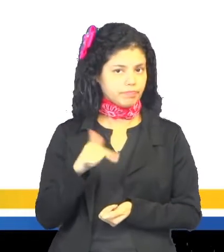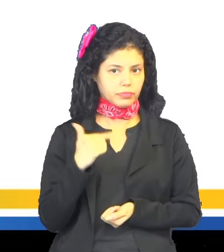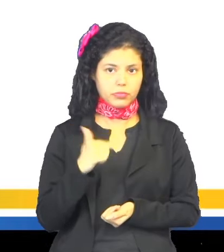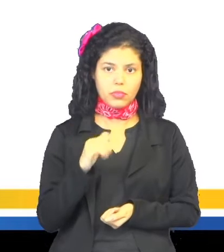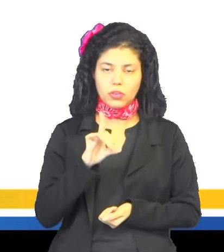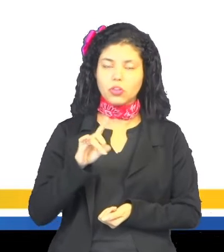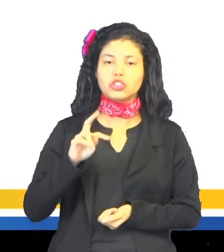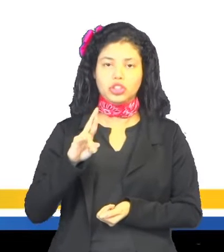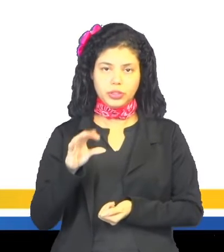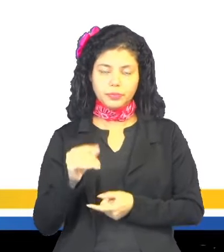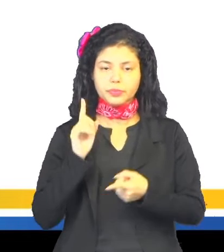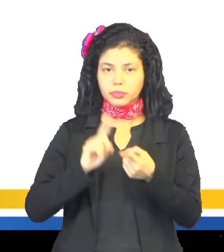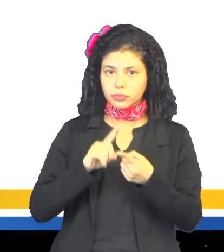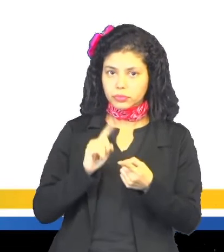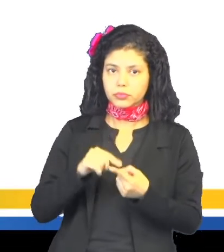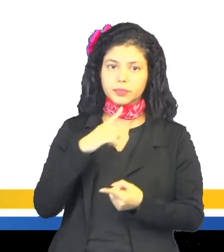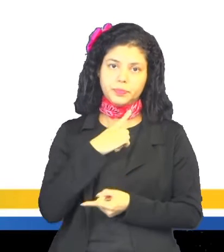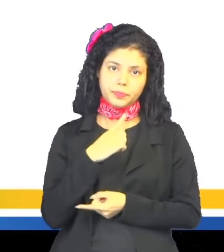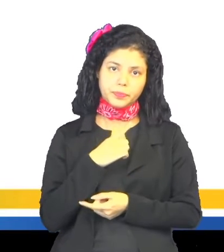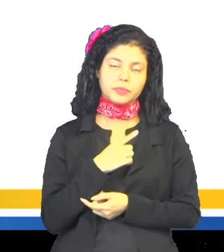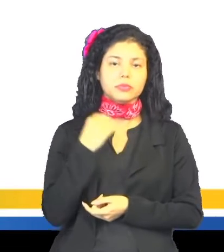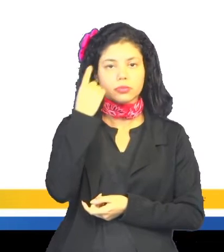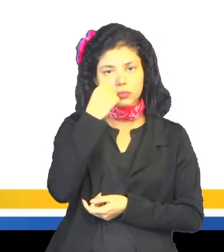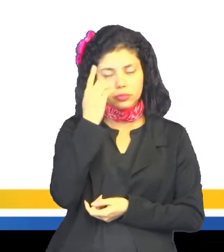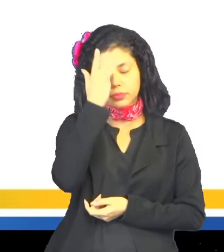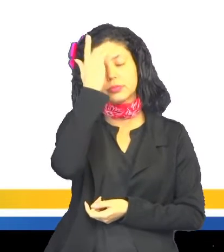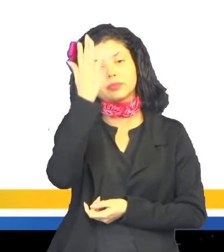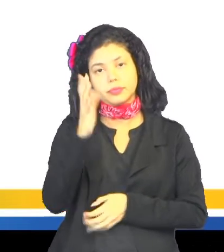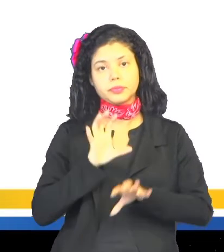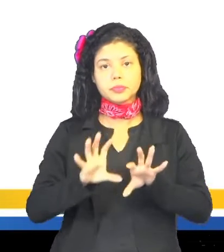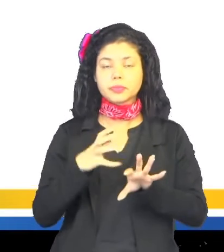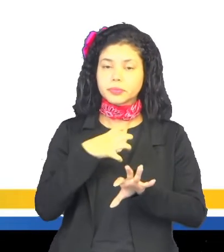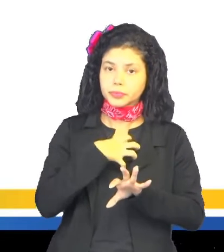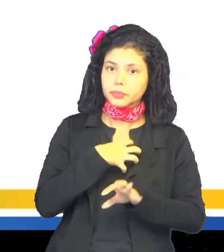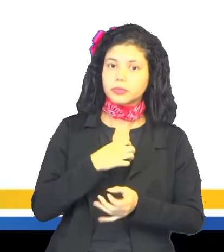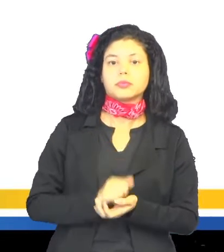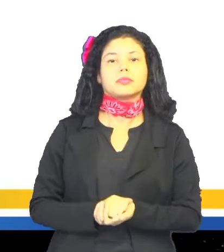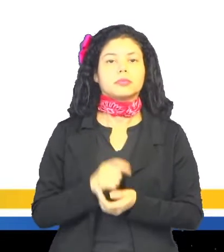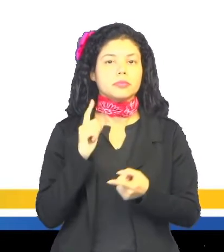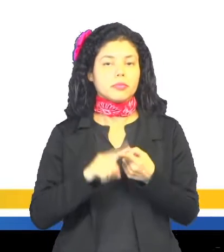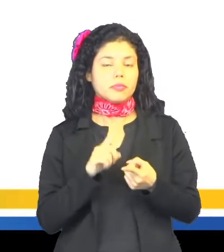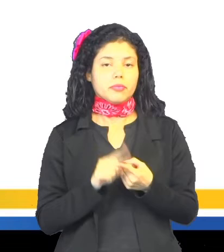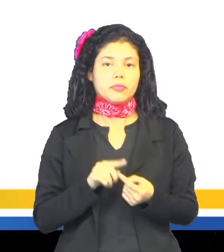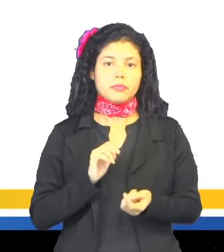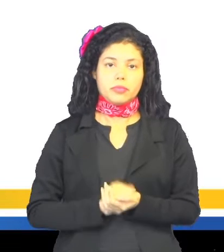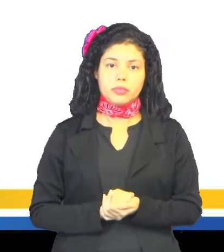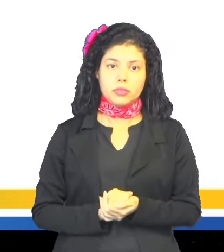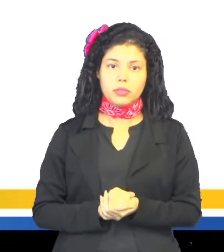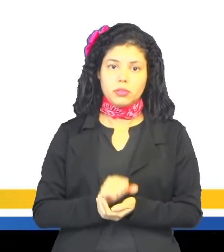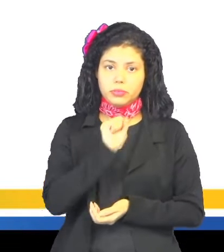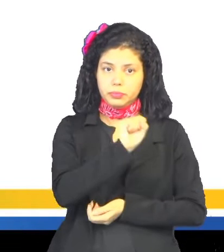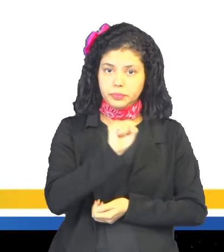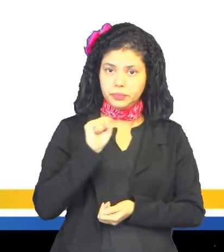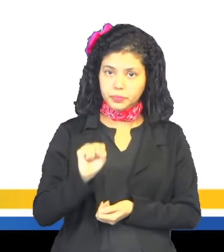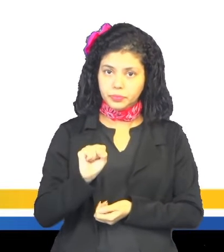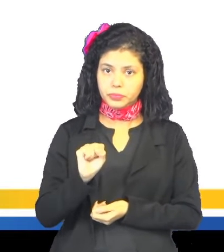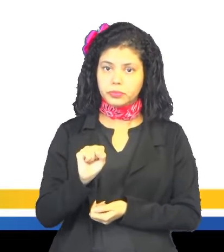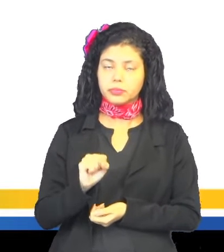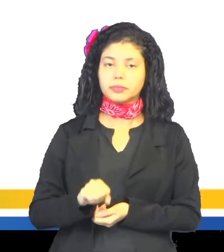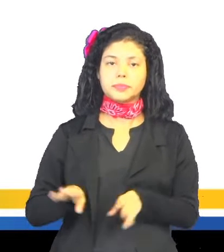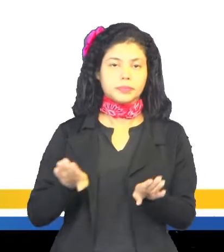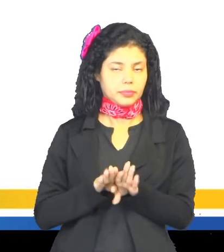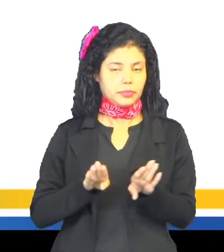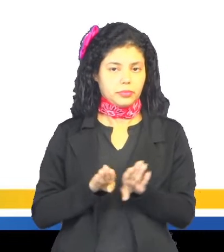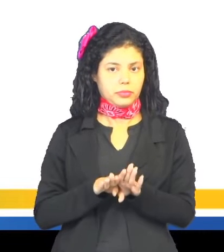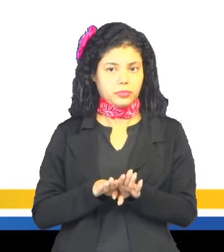dígrafo né O que também torna a língua espanhola mais fácil Nesse sentido porque esse dois essa aí né Com a nossa